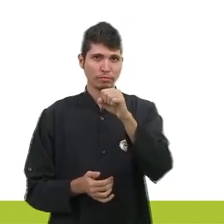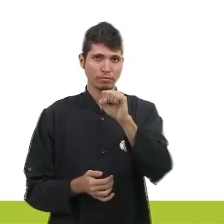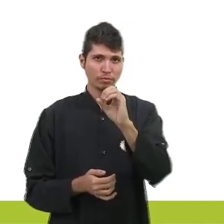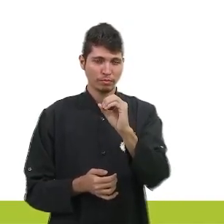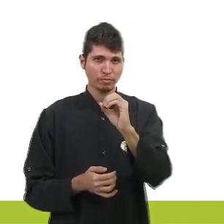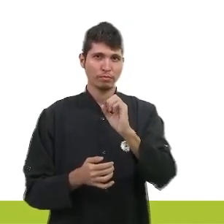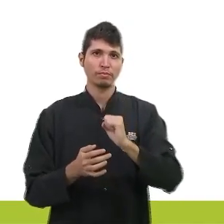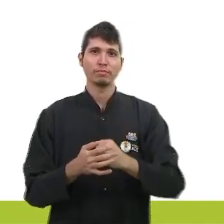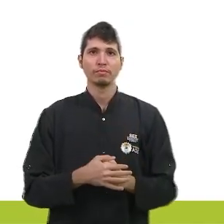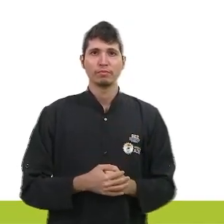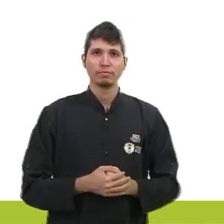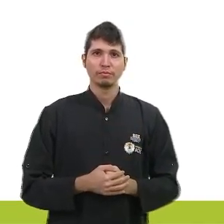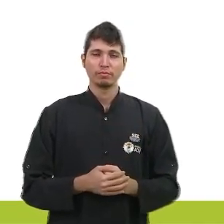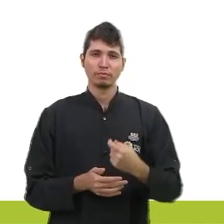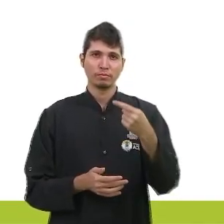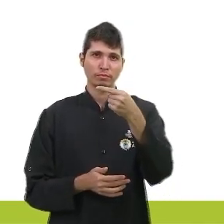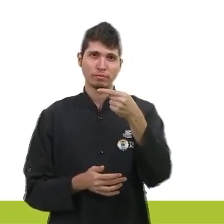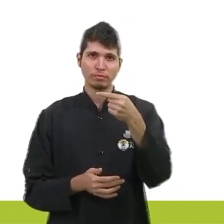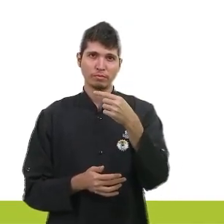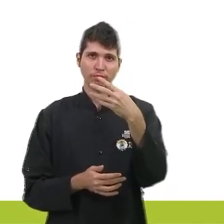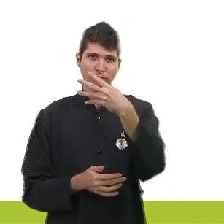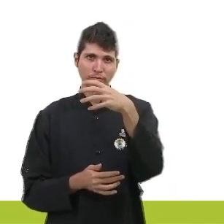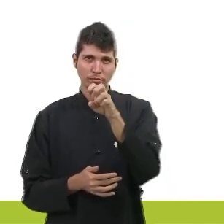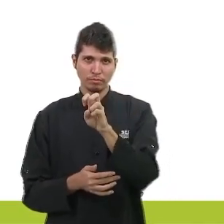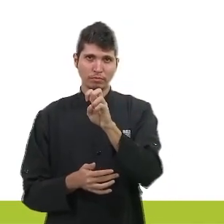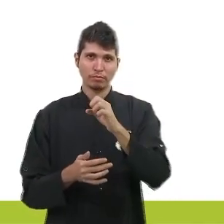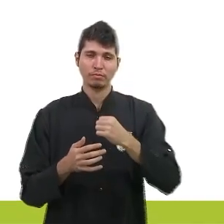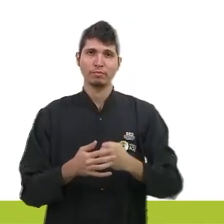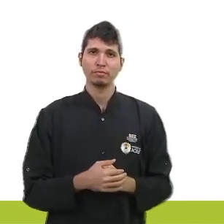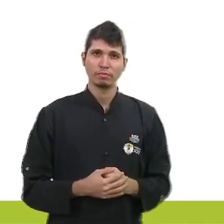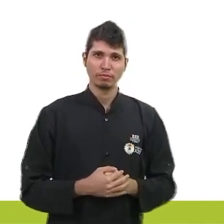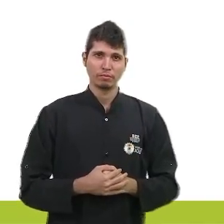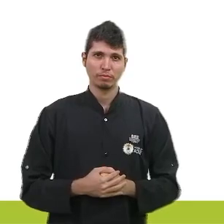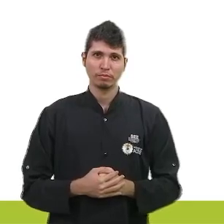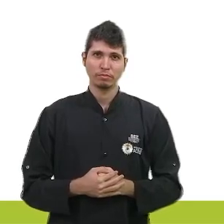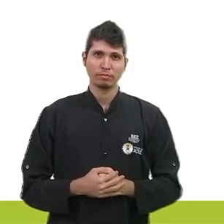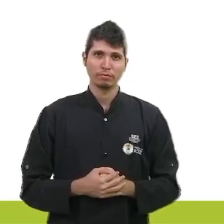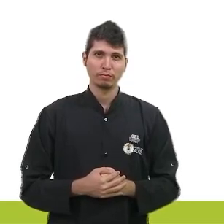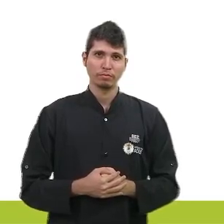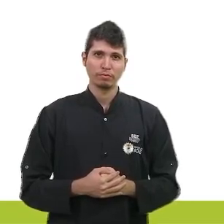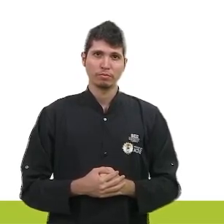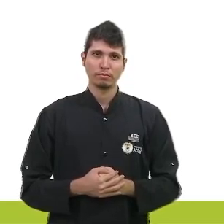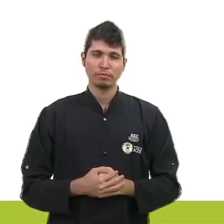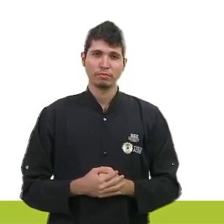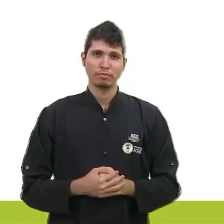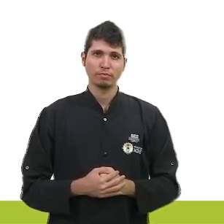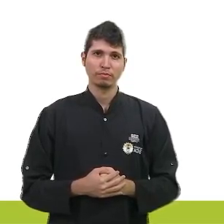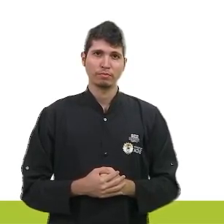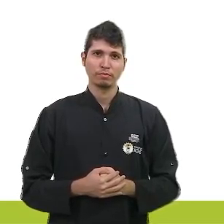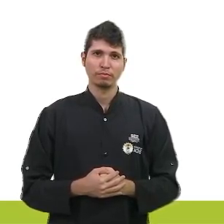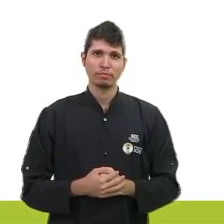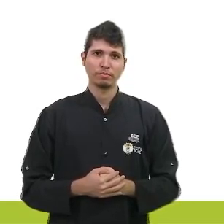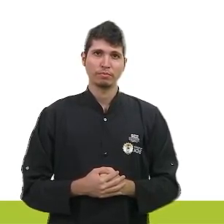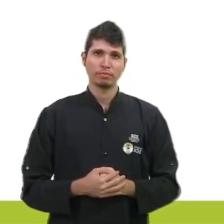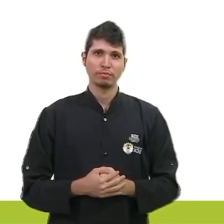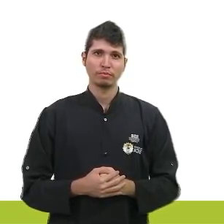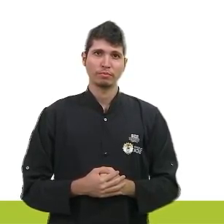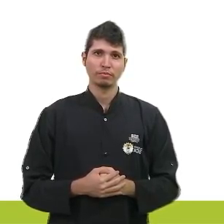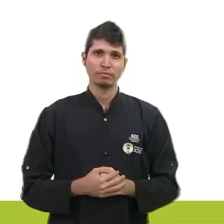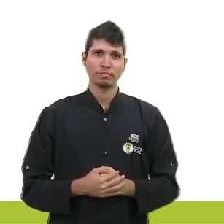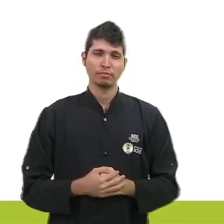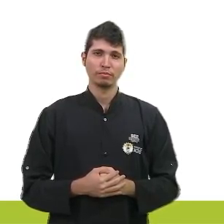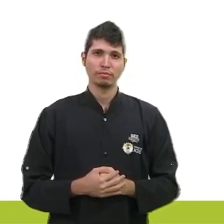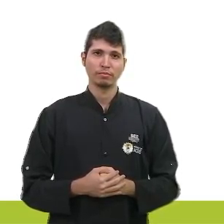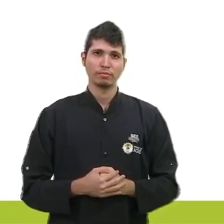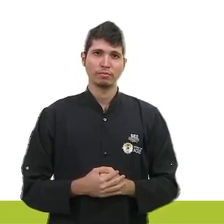180 menos 45, ficou um pouco feio, mas deixa assim mesmo,